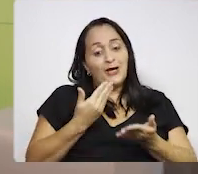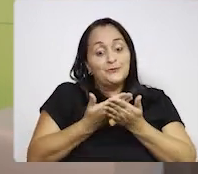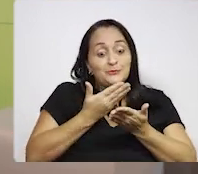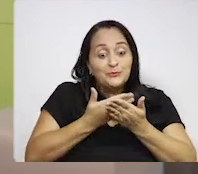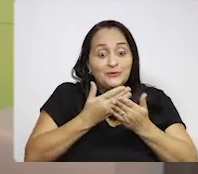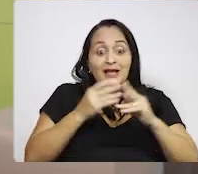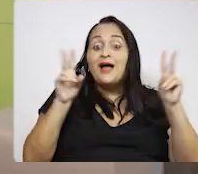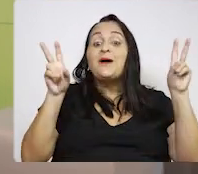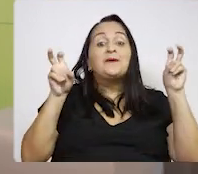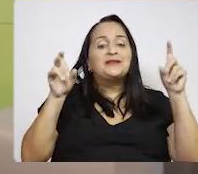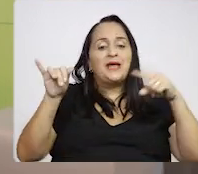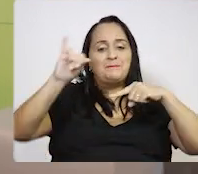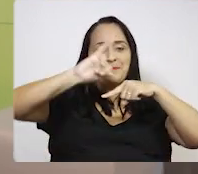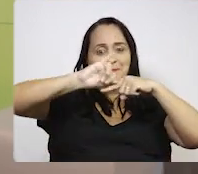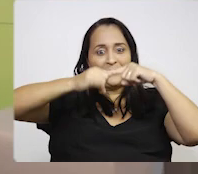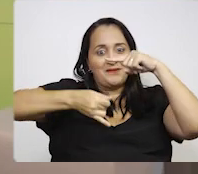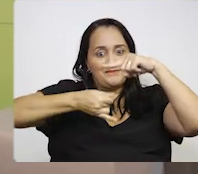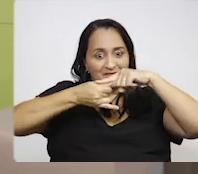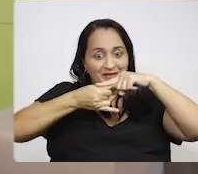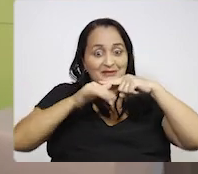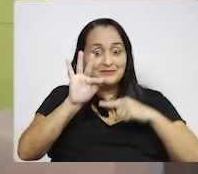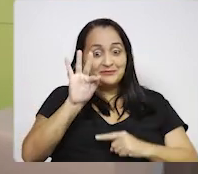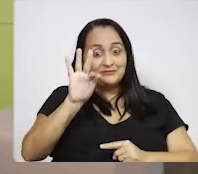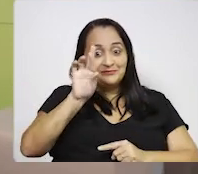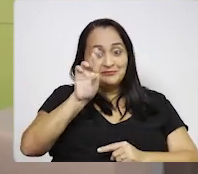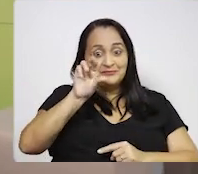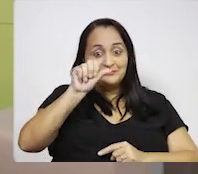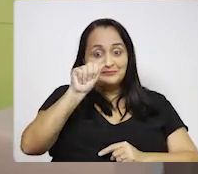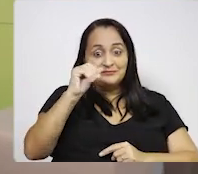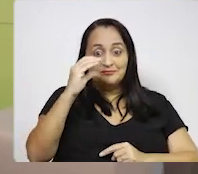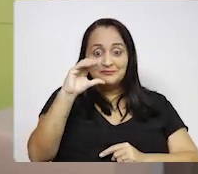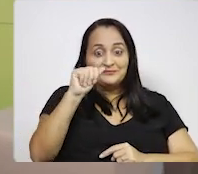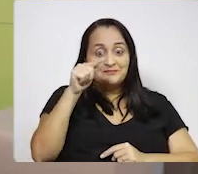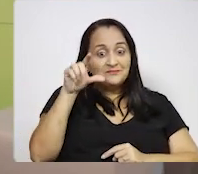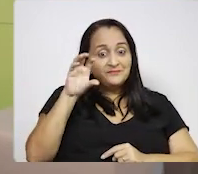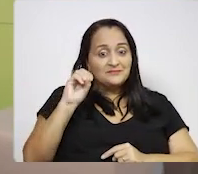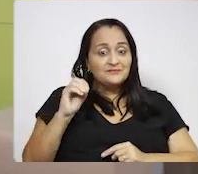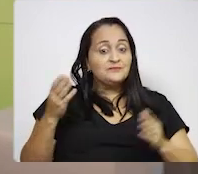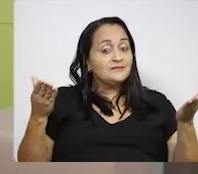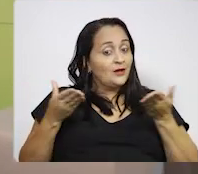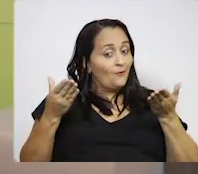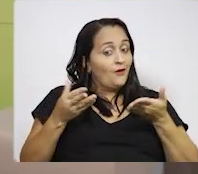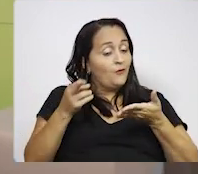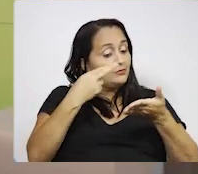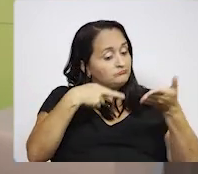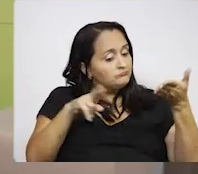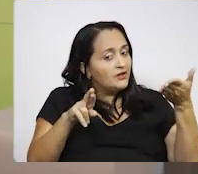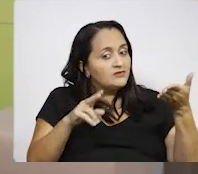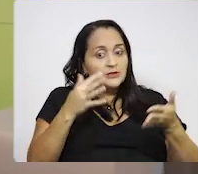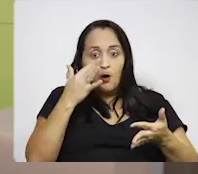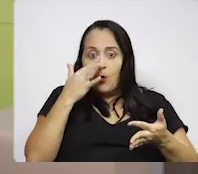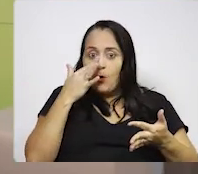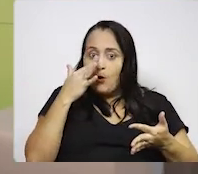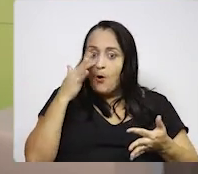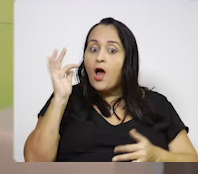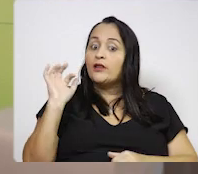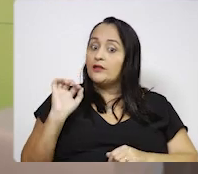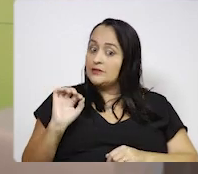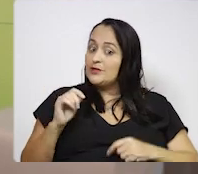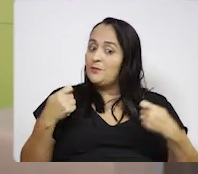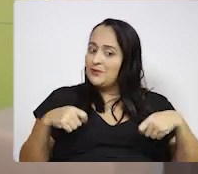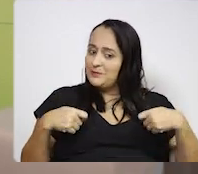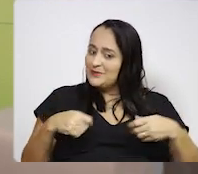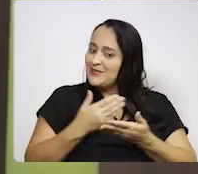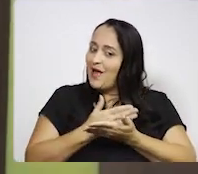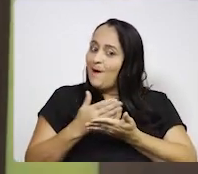também, eu tenho certeza. Alunos, a gente vai fazer agora uma revisão. Então fiquem atentos, porque a aula de vocês vai